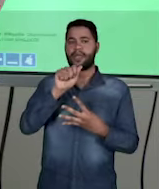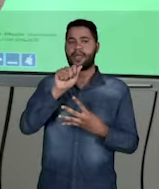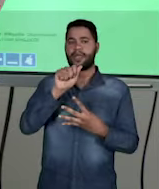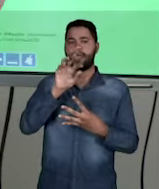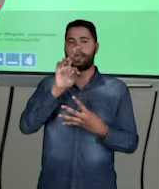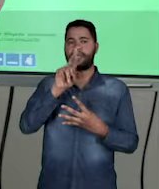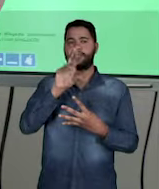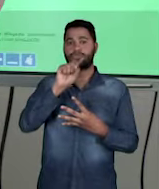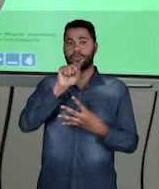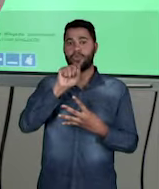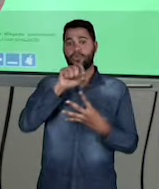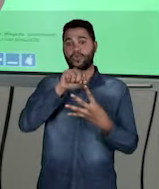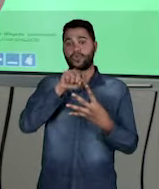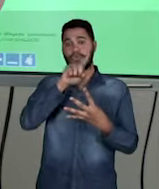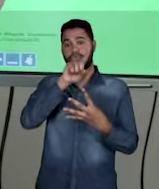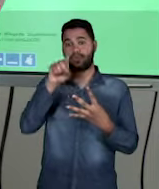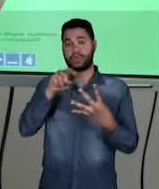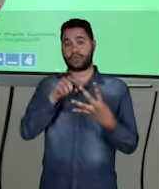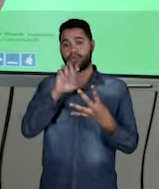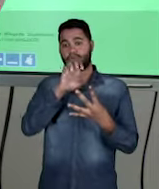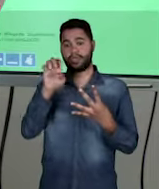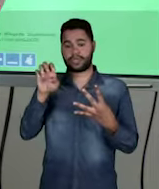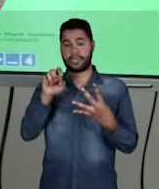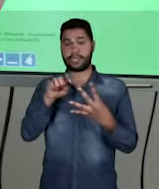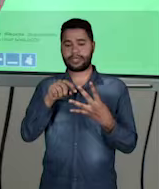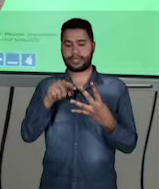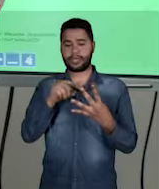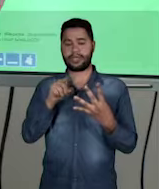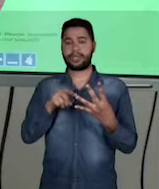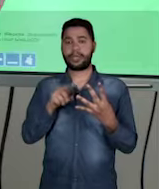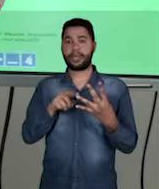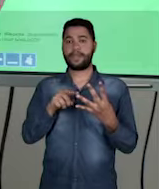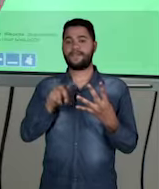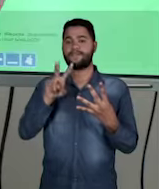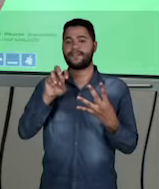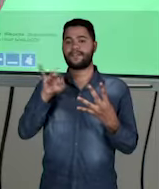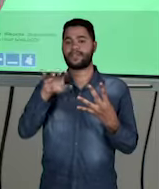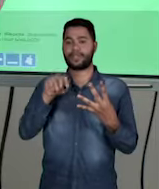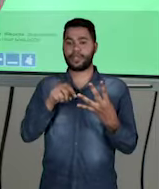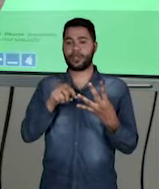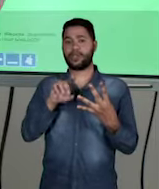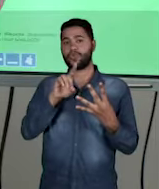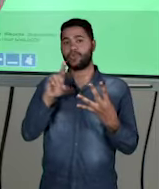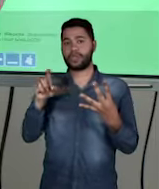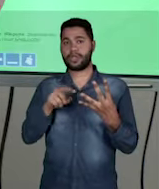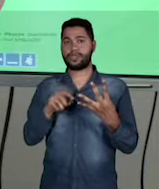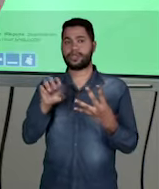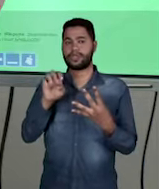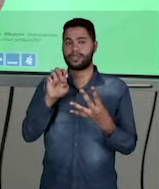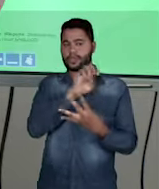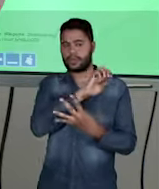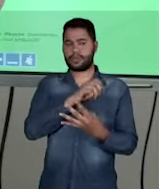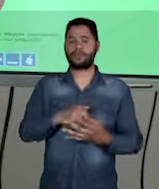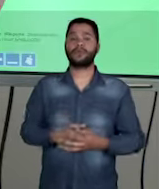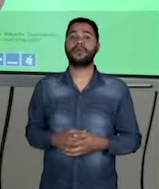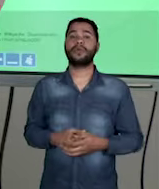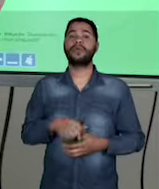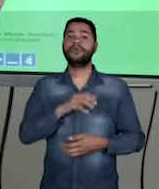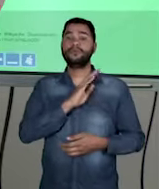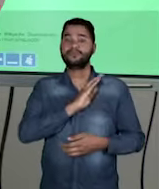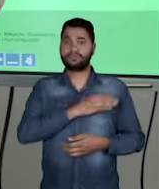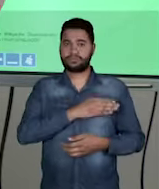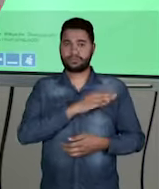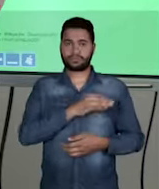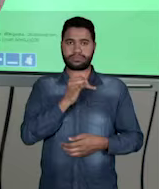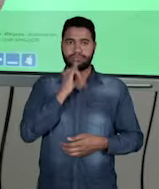e esquerdo e a parte de baixo, ventrículo direito e esquerdo. O lado direito do coração não